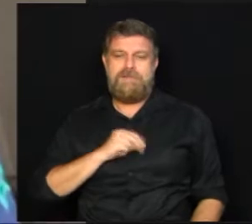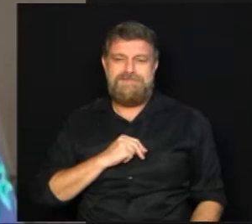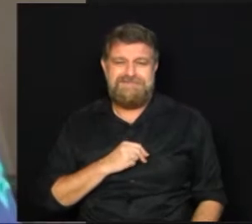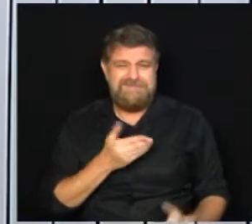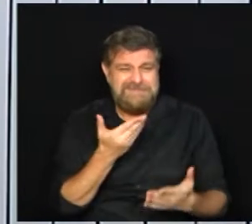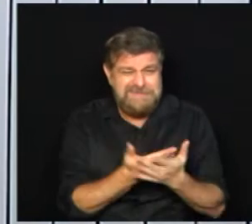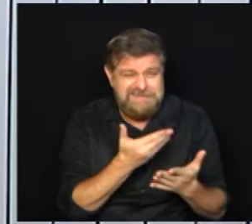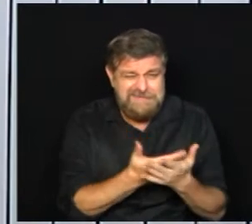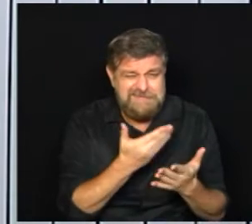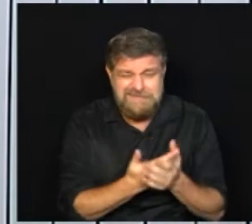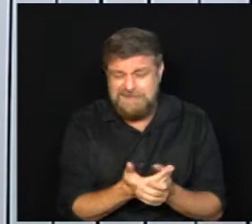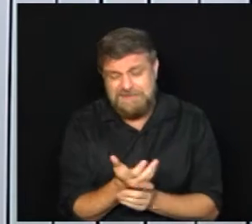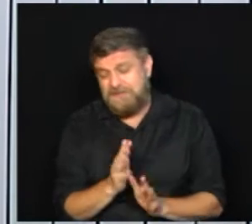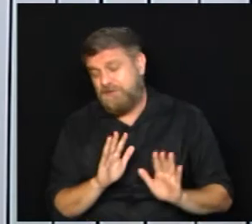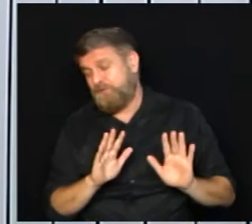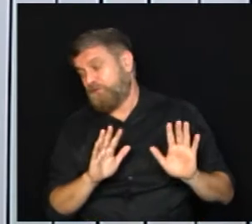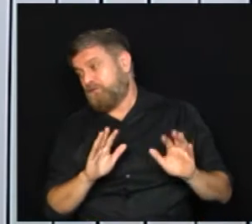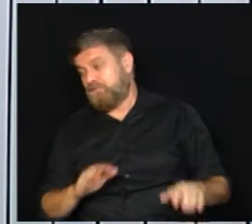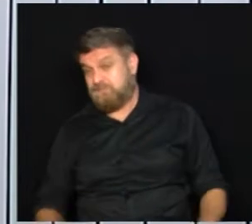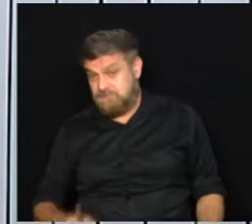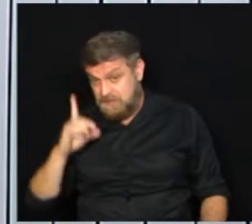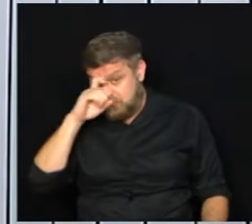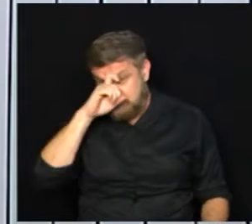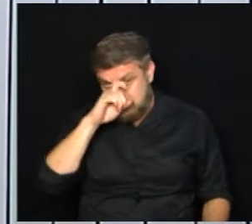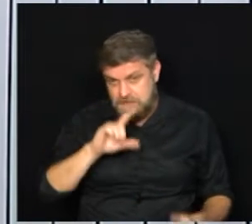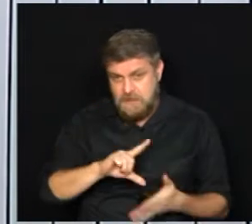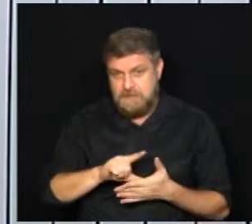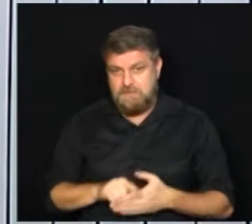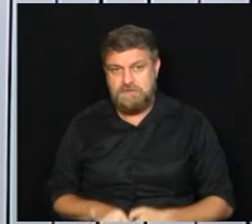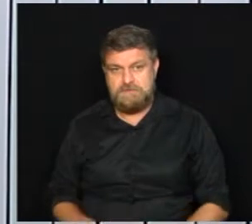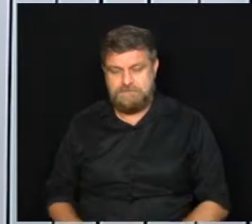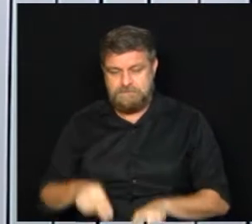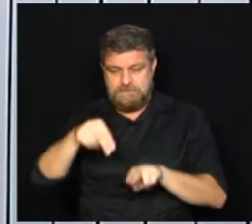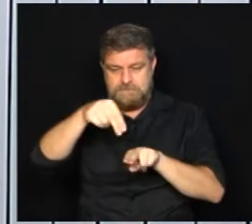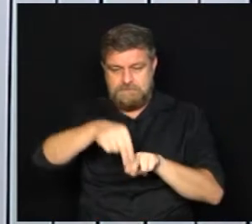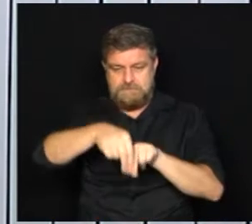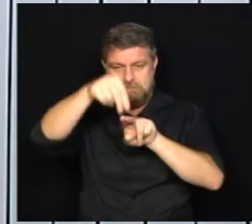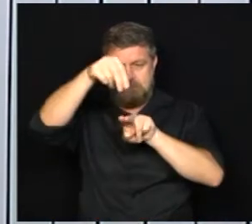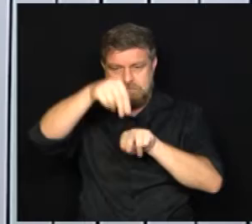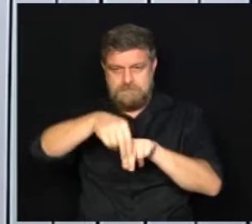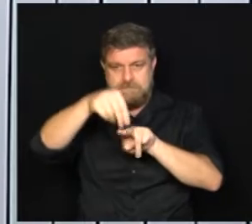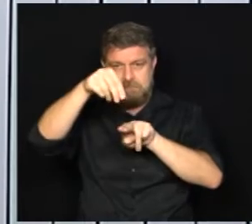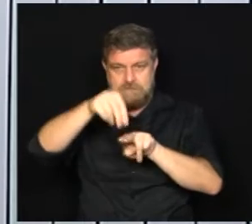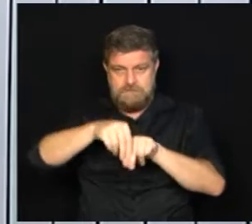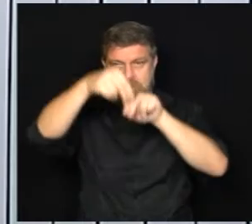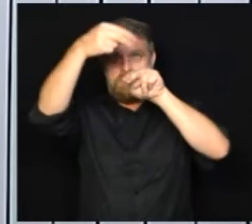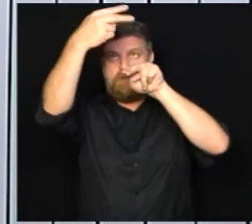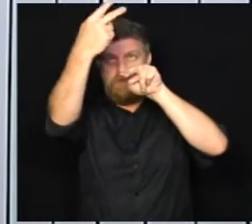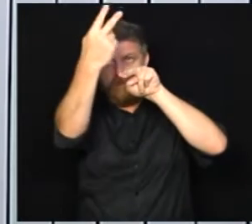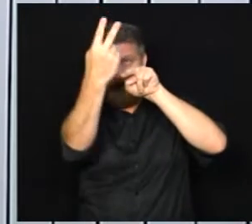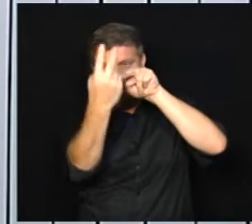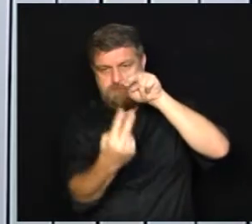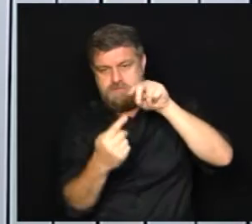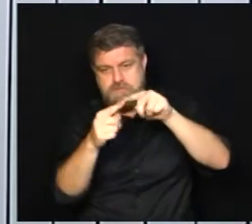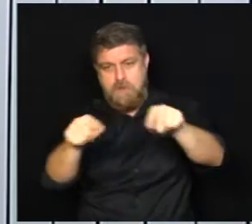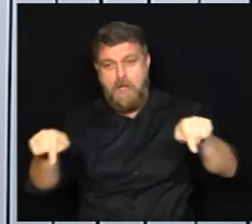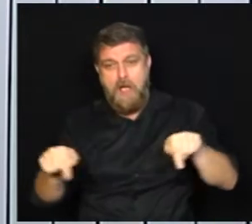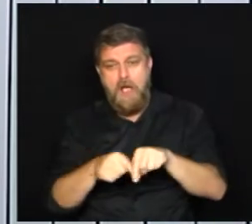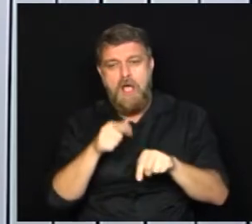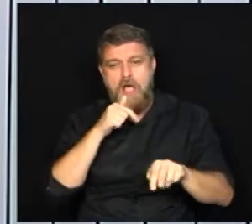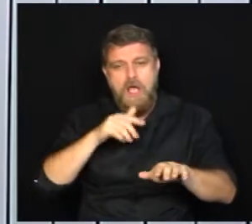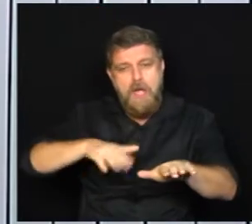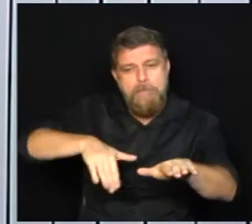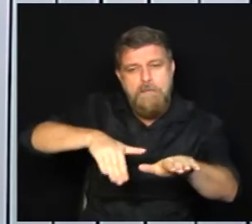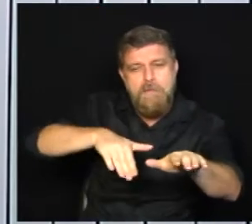E depois que você saiu da ginástica, você falou de saltos ornamentais, que também não é um esporte muito popular. Como é que apareceu na